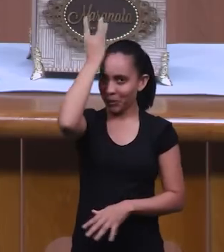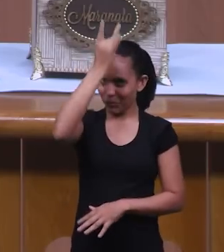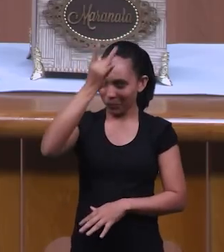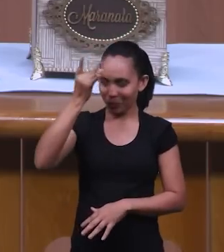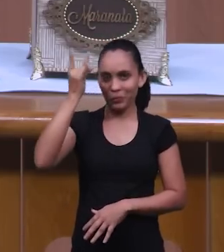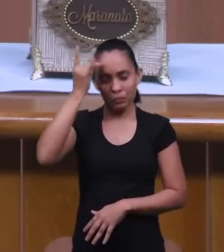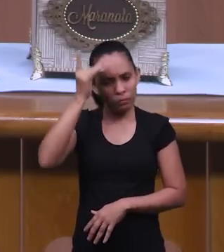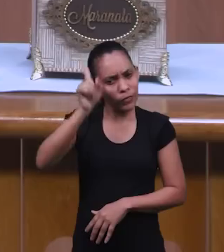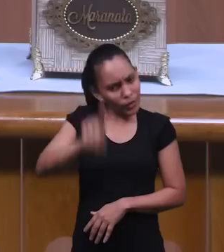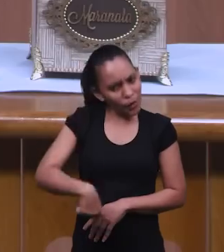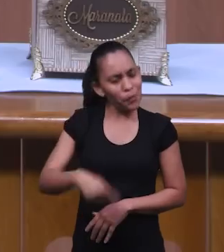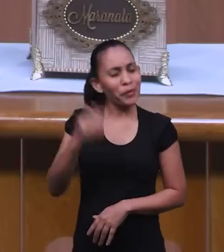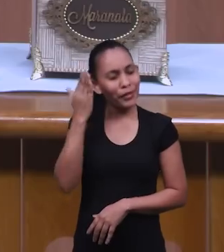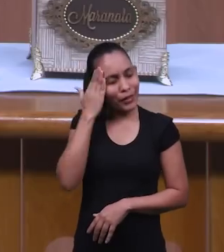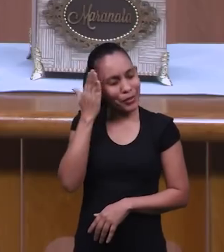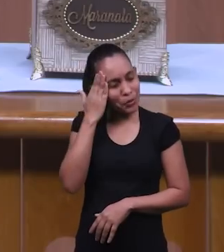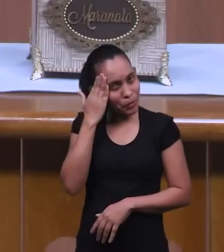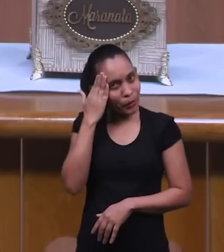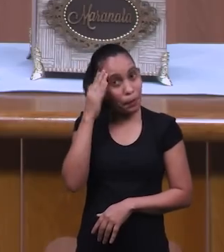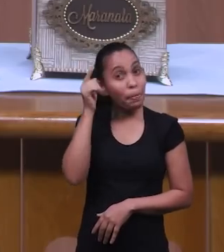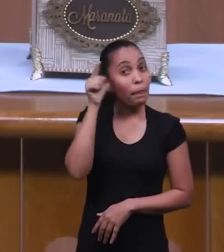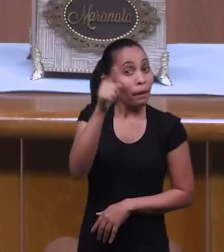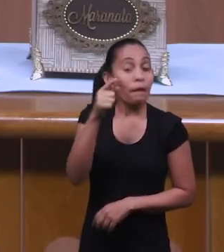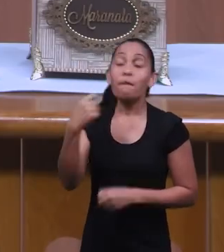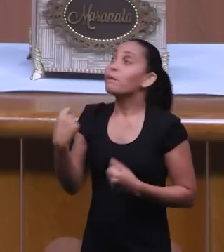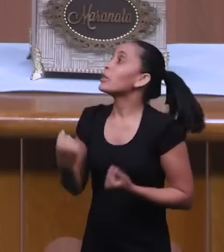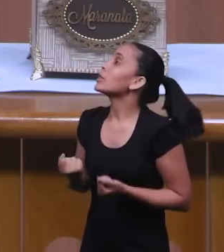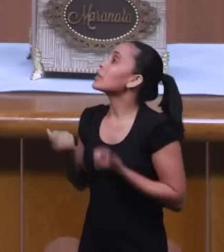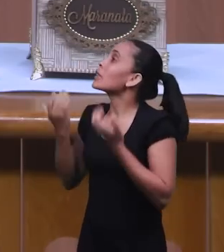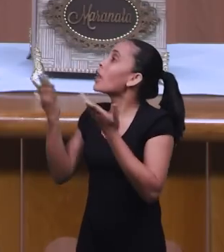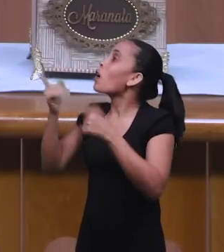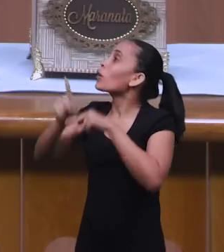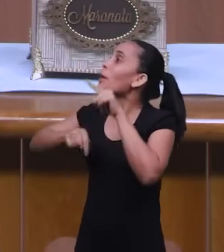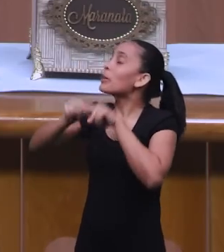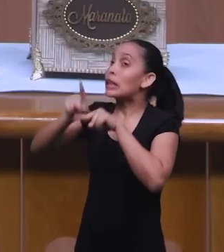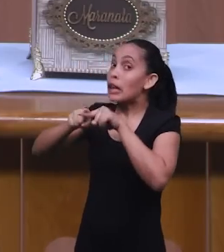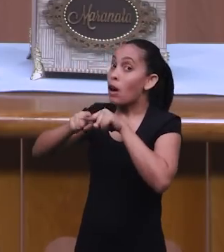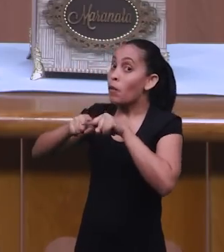um entendimento da oferta. Você dá o que é material, mas quando